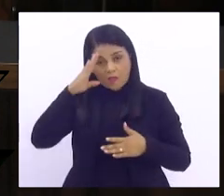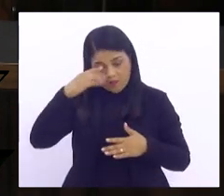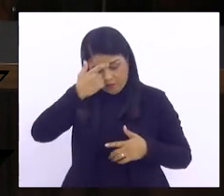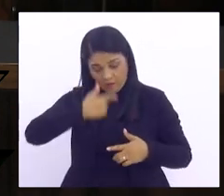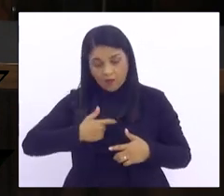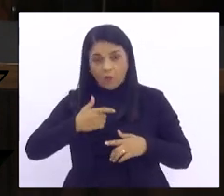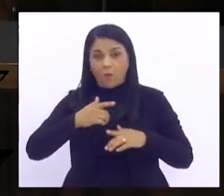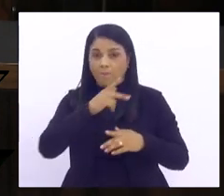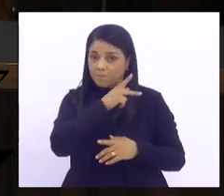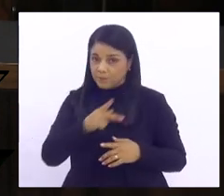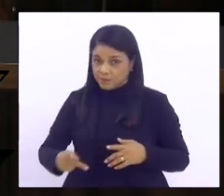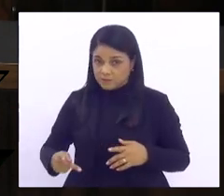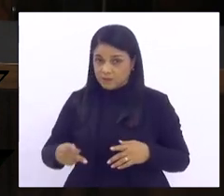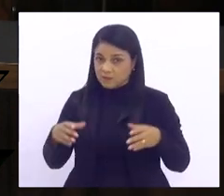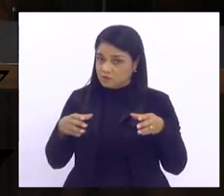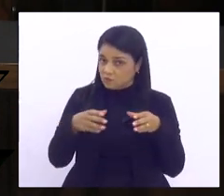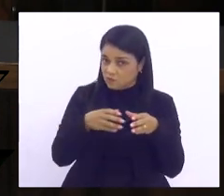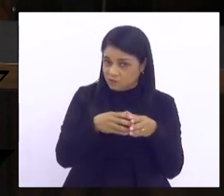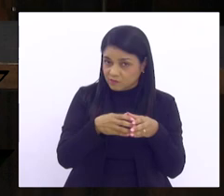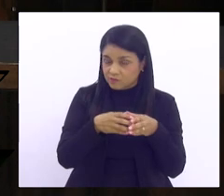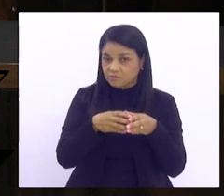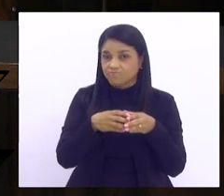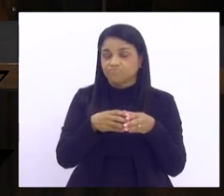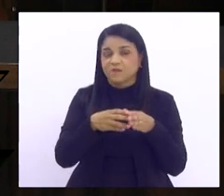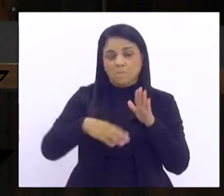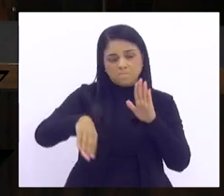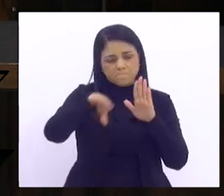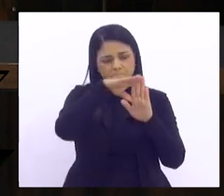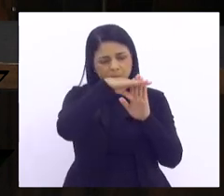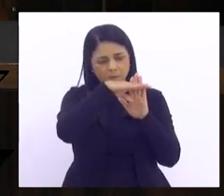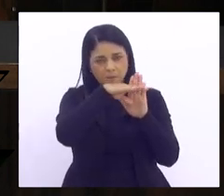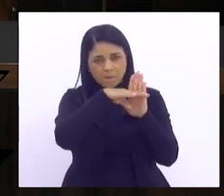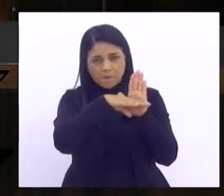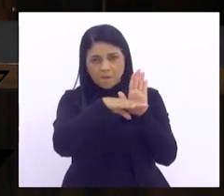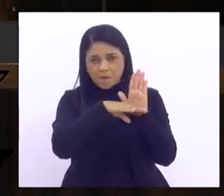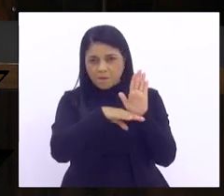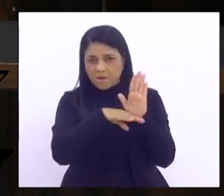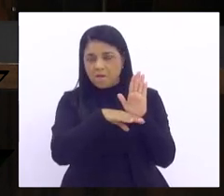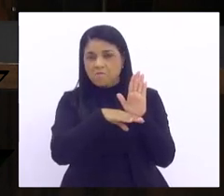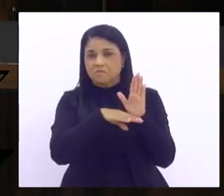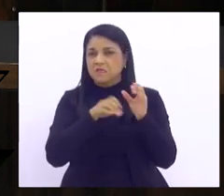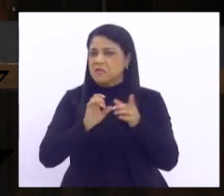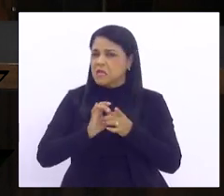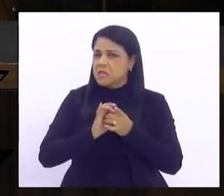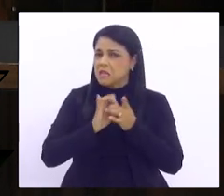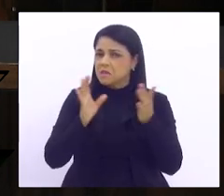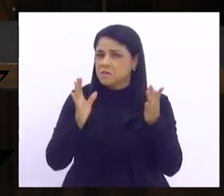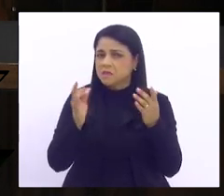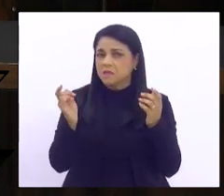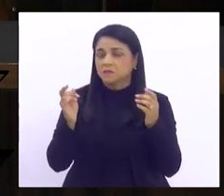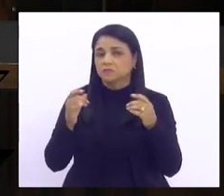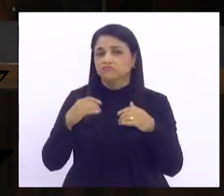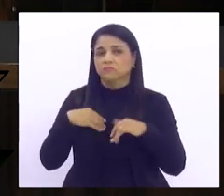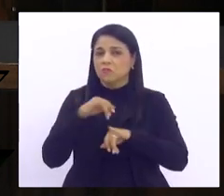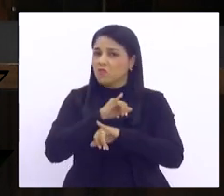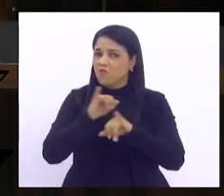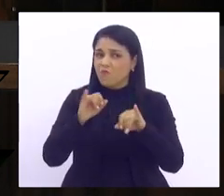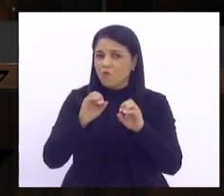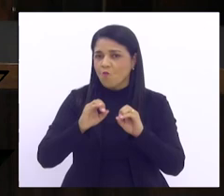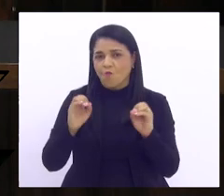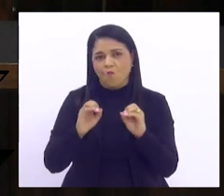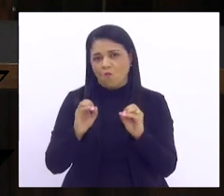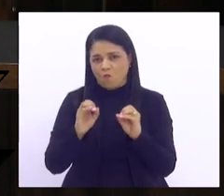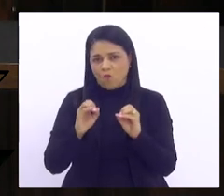protocolamos várias proposições e tomo a liberdade para não citar todas